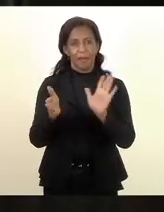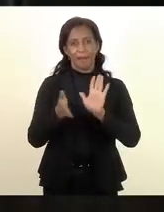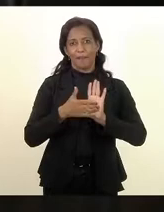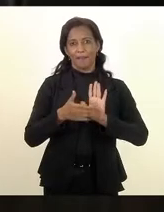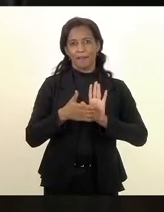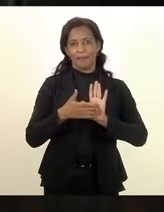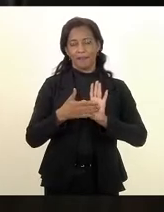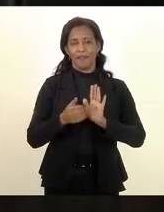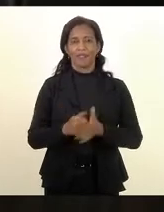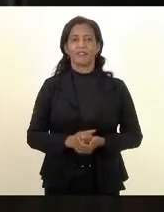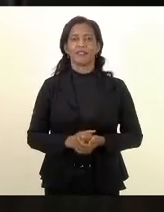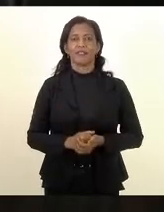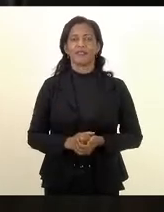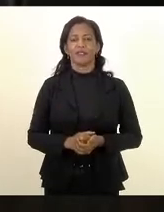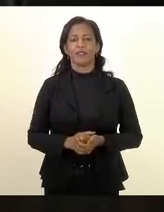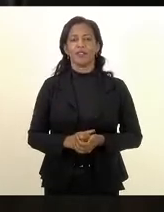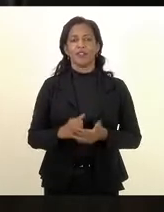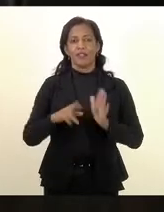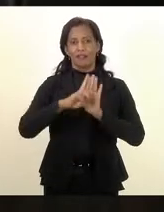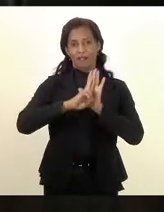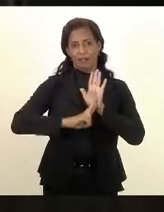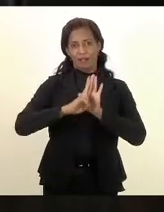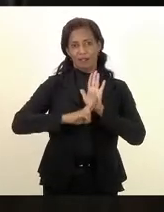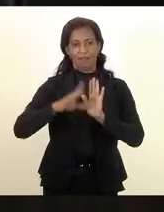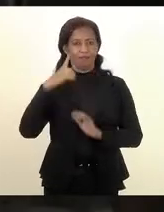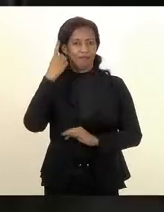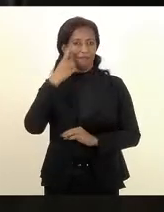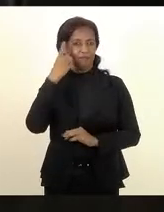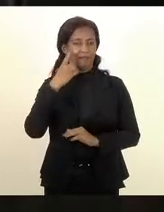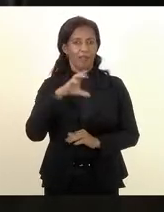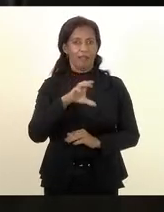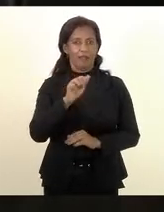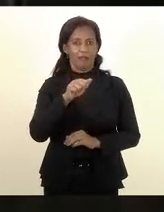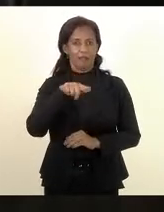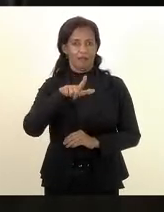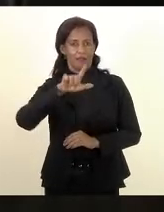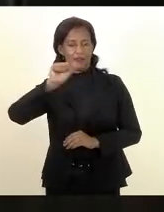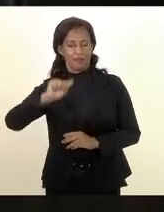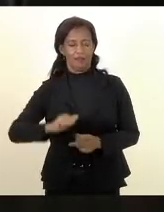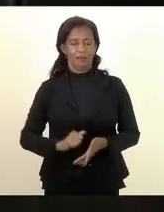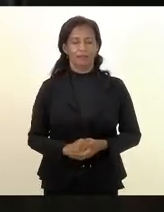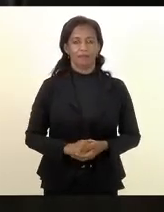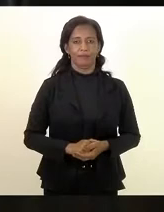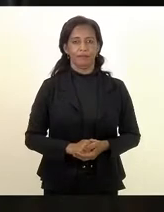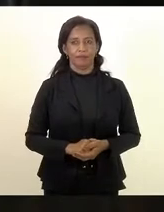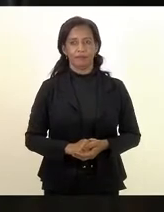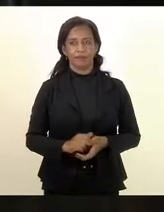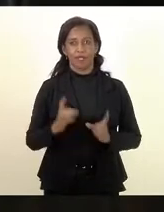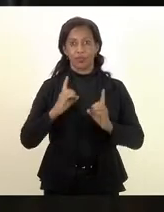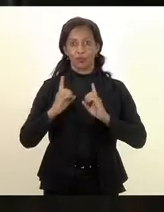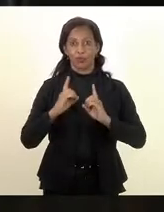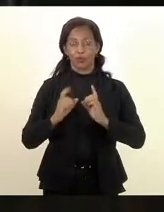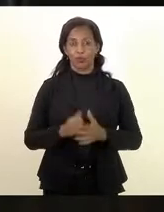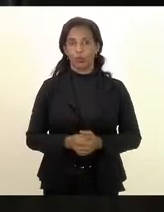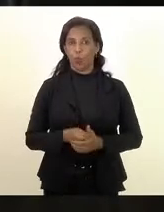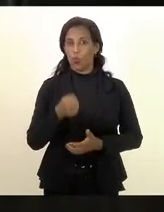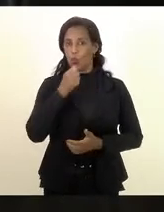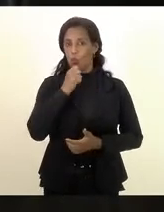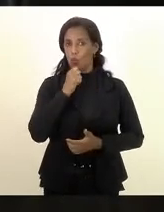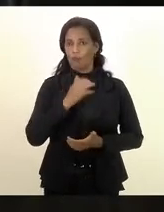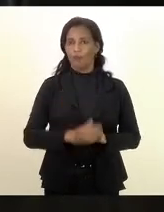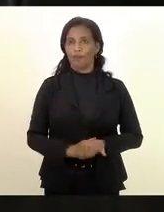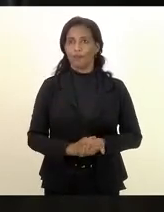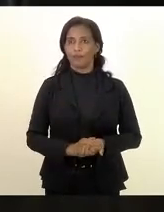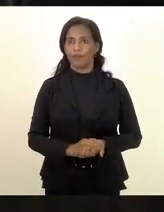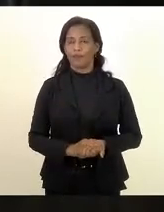internas e proposições externas favoráveis relator deputado Márcio Canella em discussão não havendo quem queira discutir